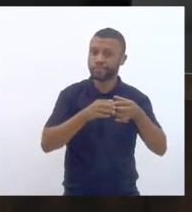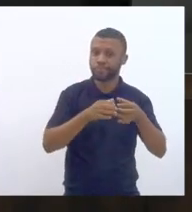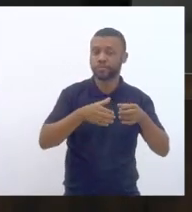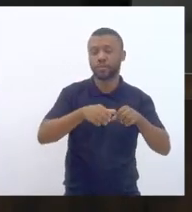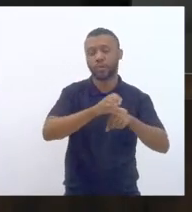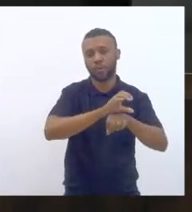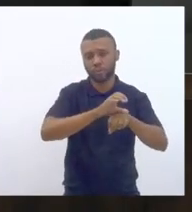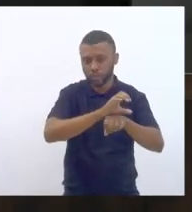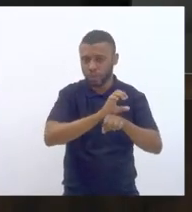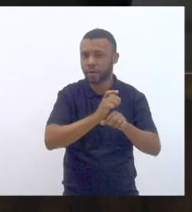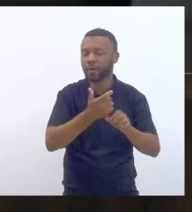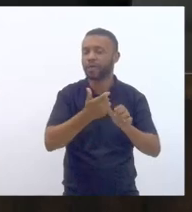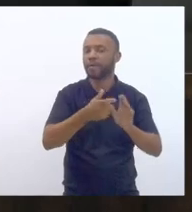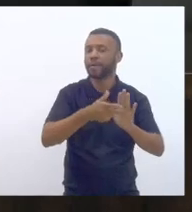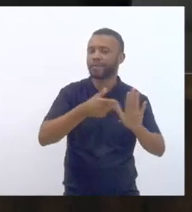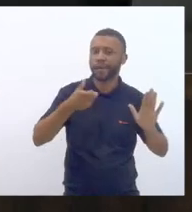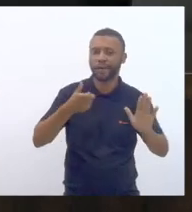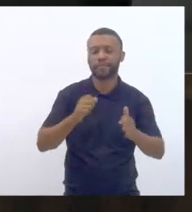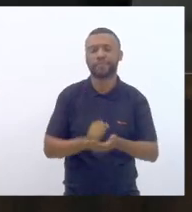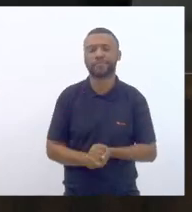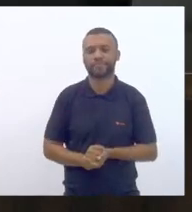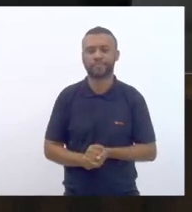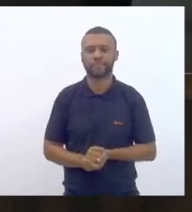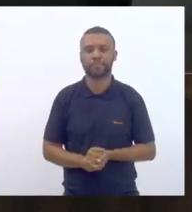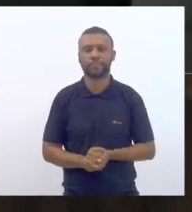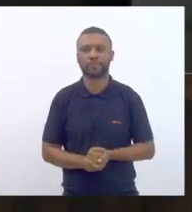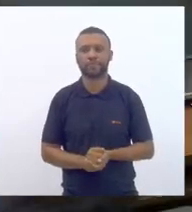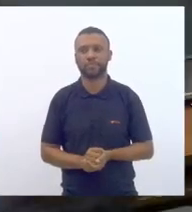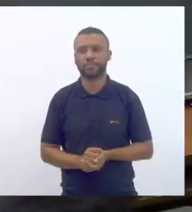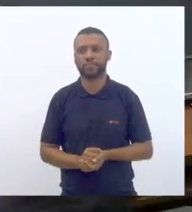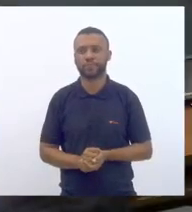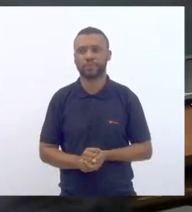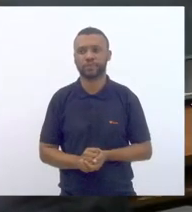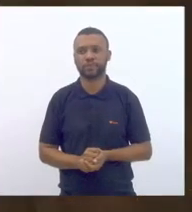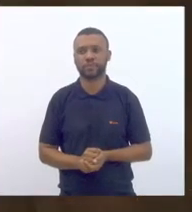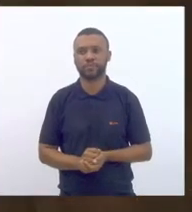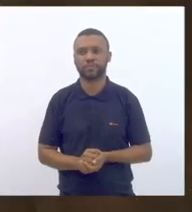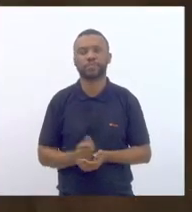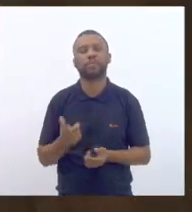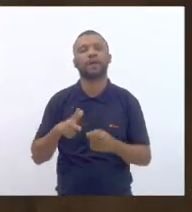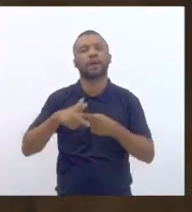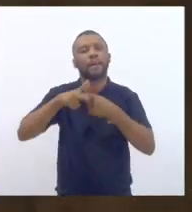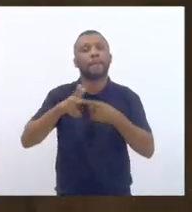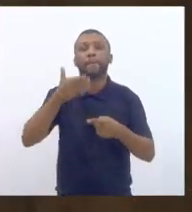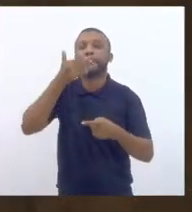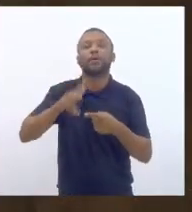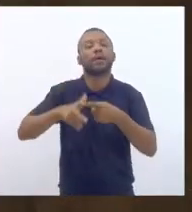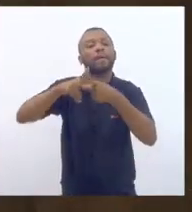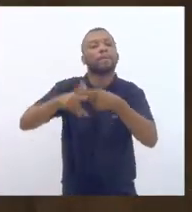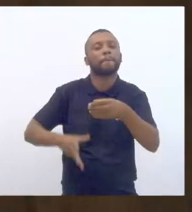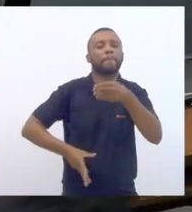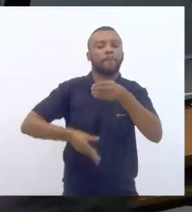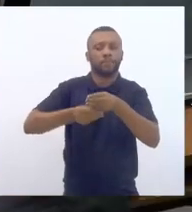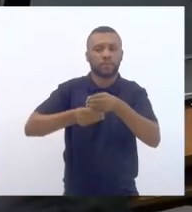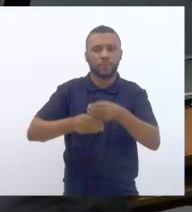Condicionais e Vetos. Como é o parecer, deputado Marcelo Dino? Pela manutenção, senhor presidente.